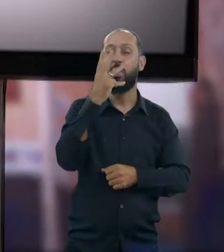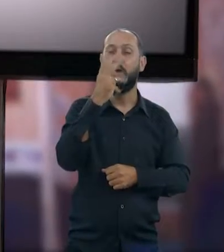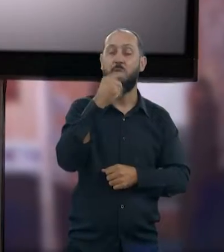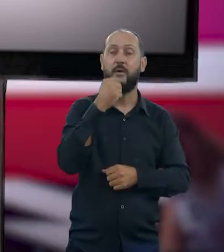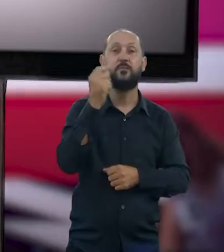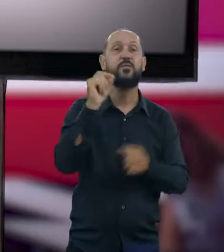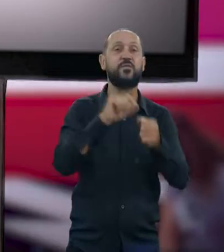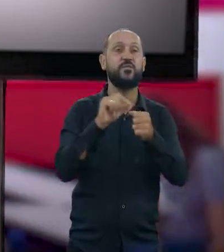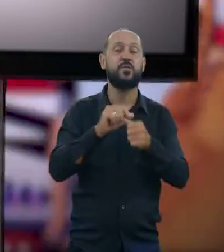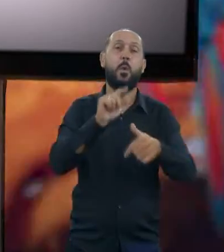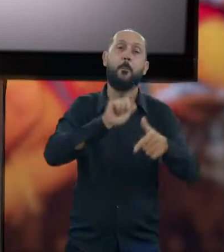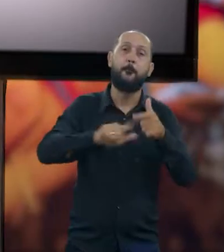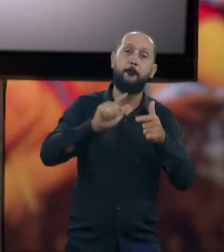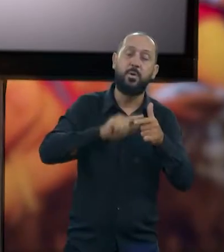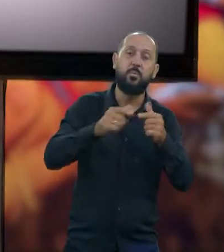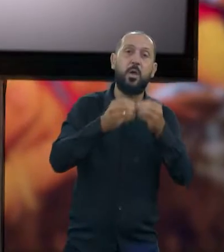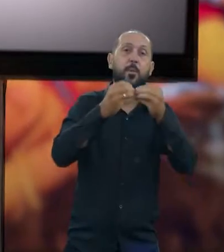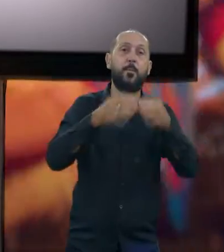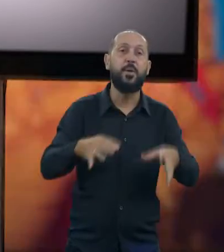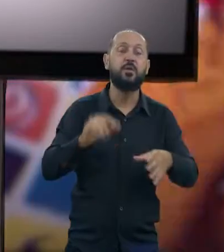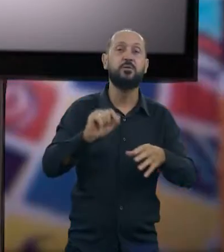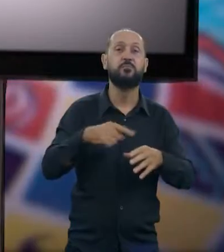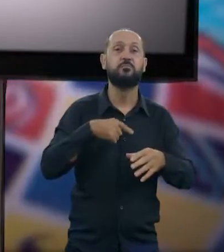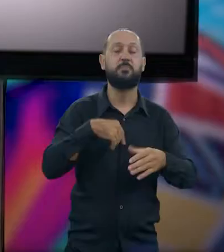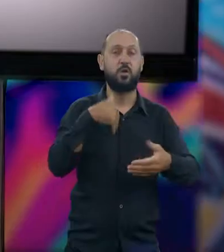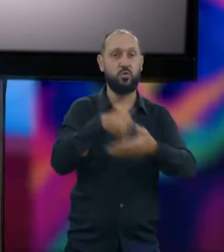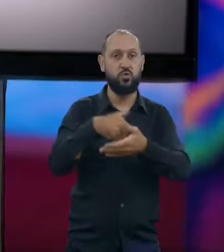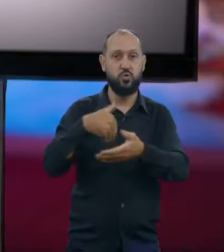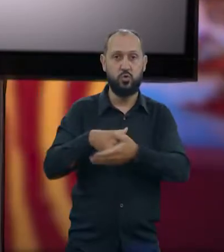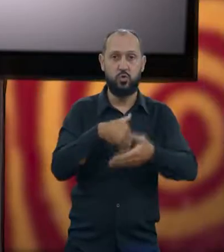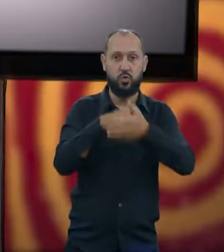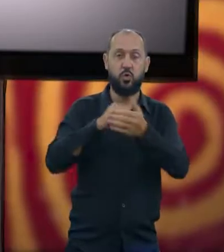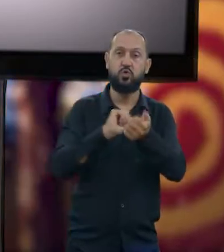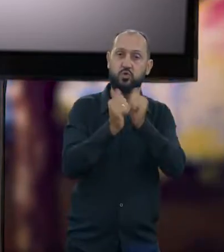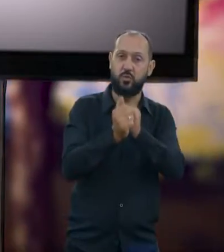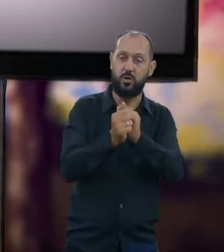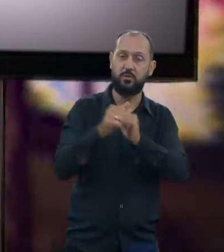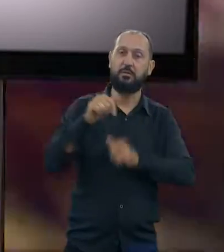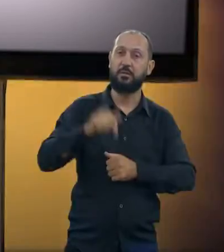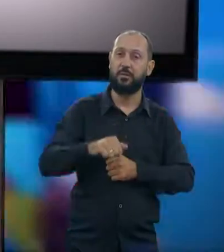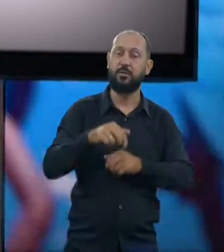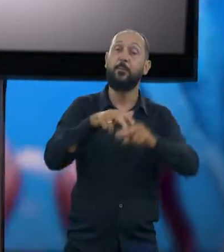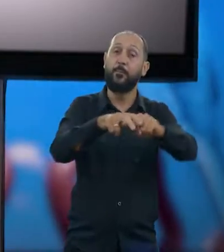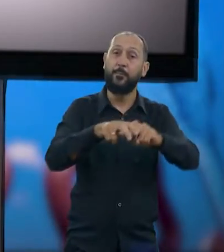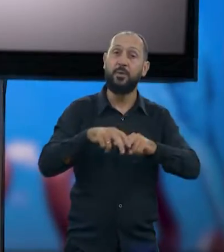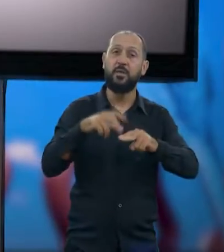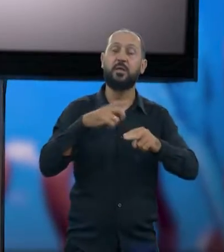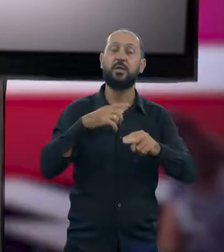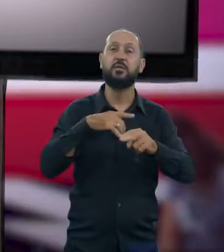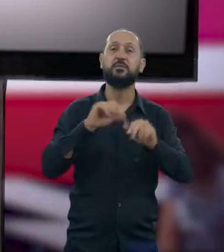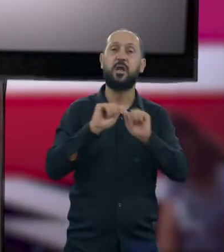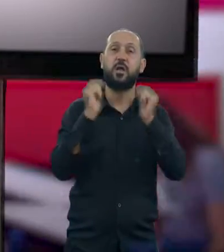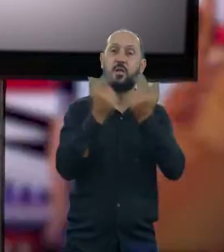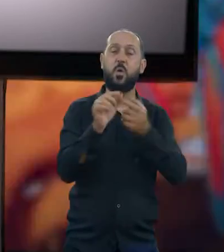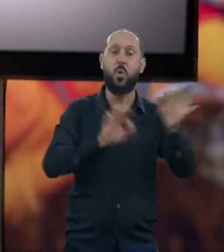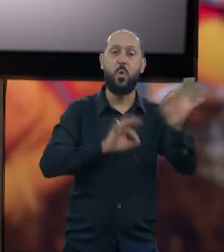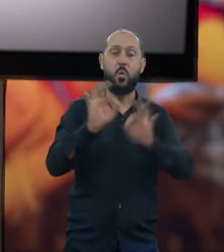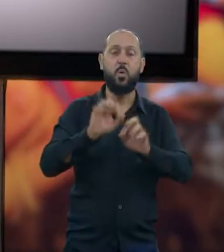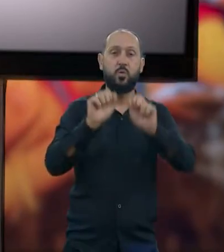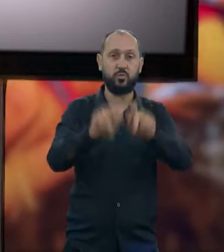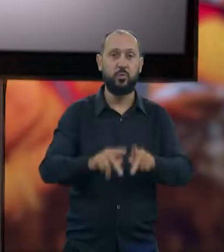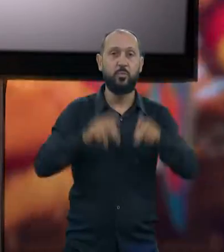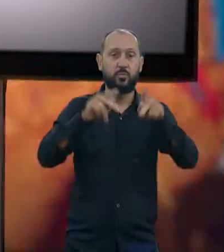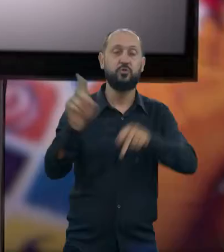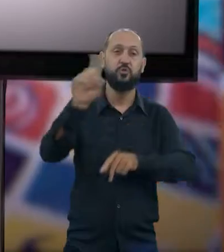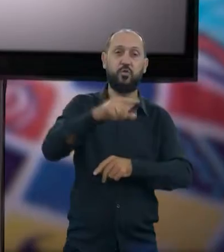demora na reforma tem acarretado problemas e prejuízos ao esporte local. Por conta disso, a Lemes realizou